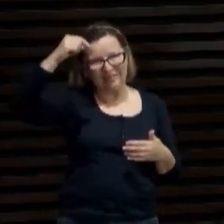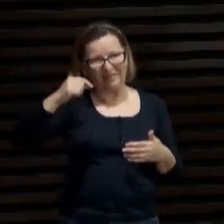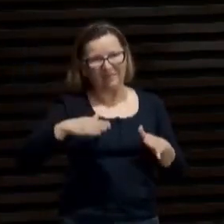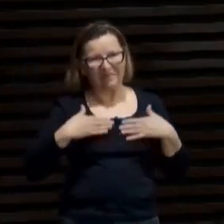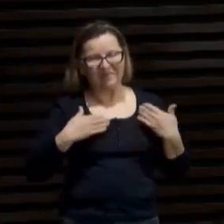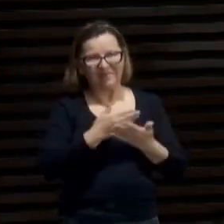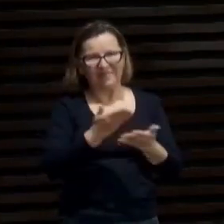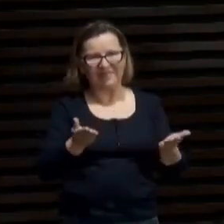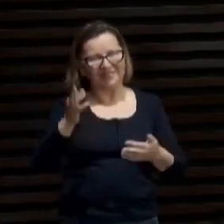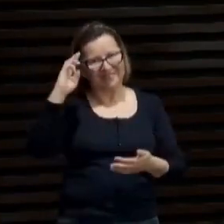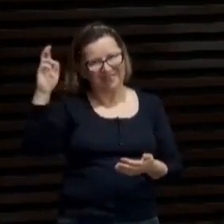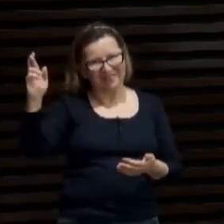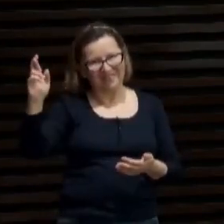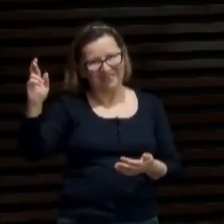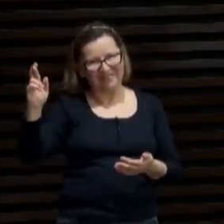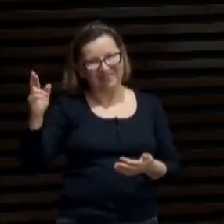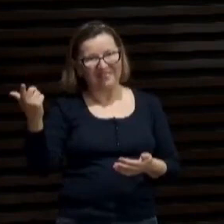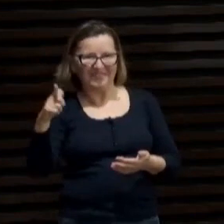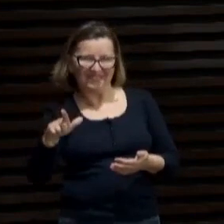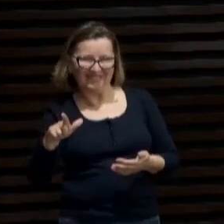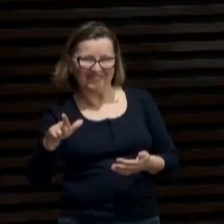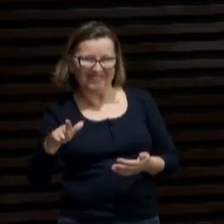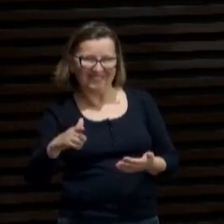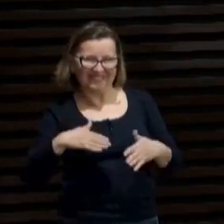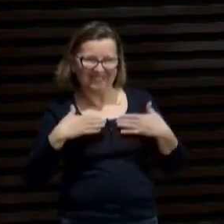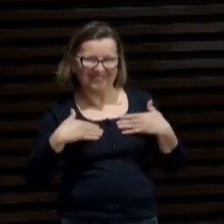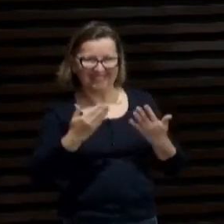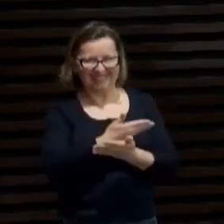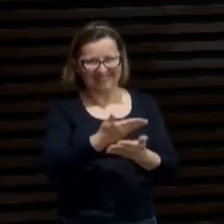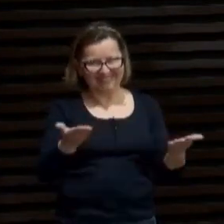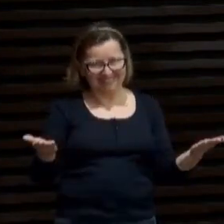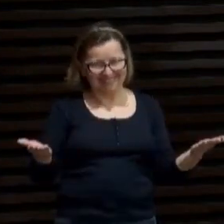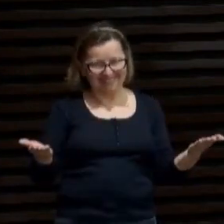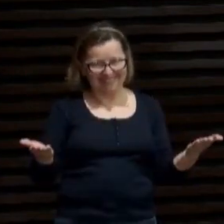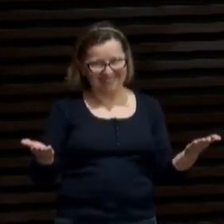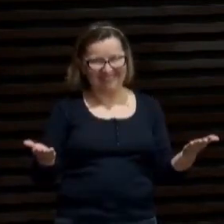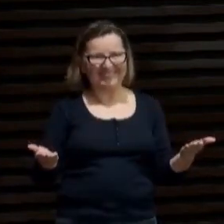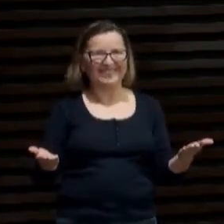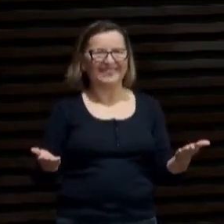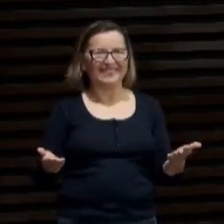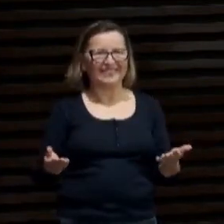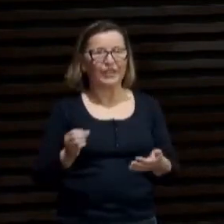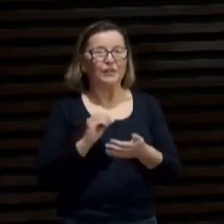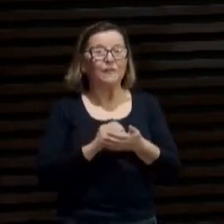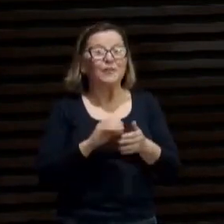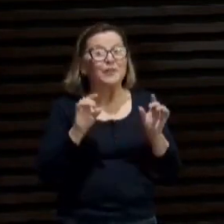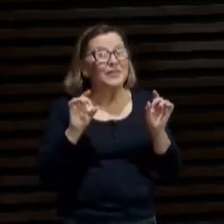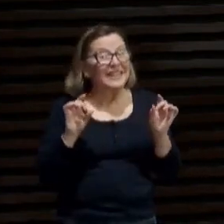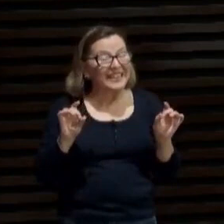Alegrai-vos no Senhor. Outra vez digo, alegrai-vos. Faltou um detalhe, vou